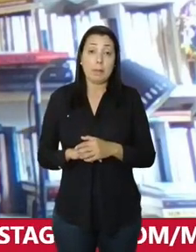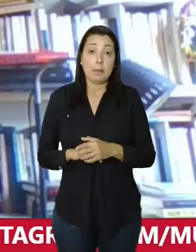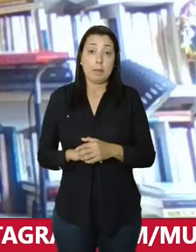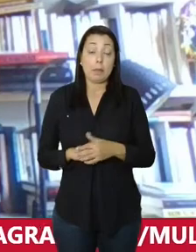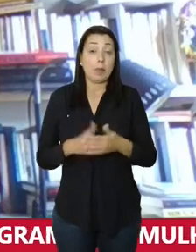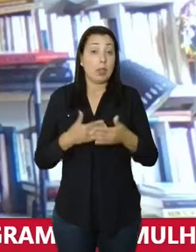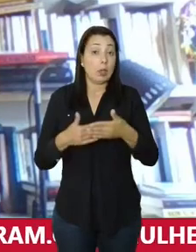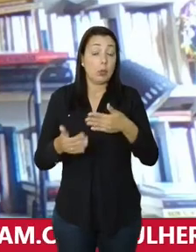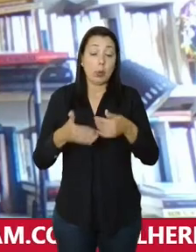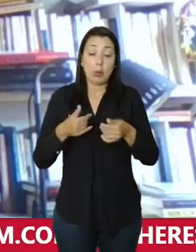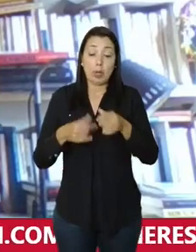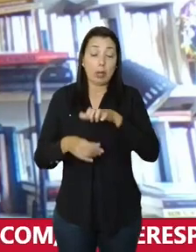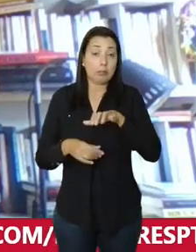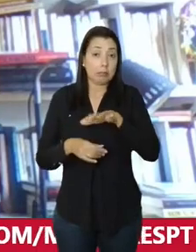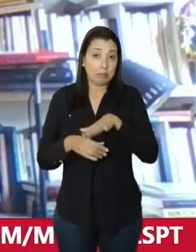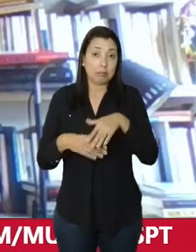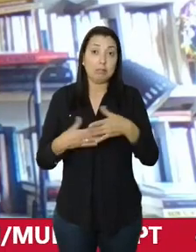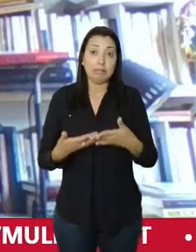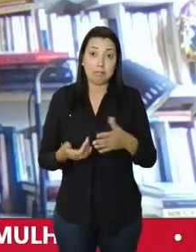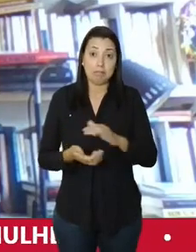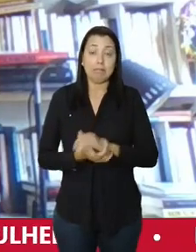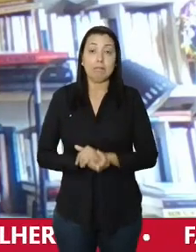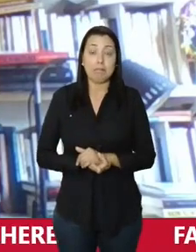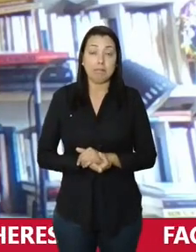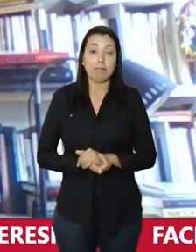em qualquer lugar,